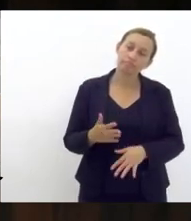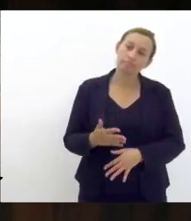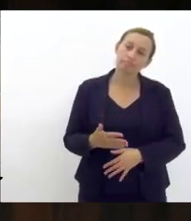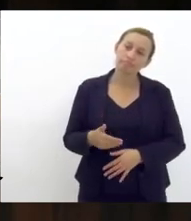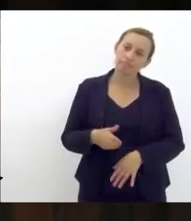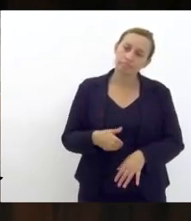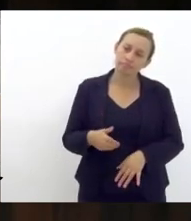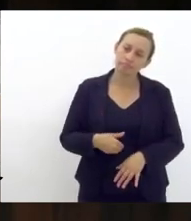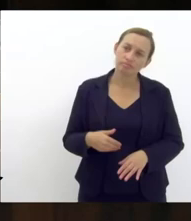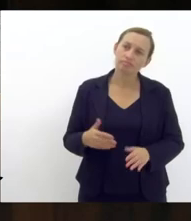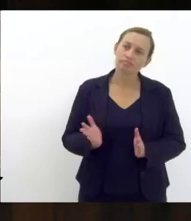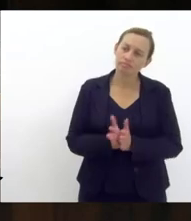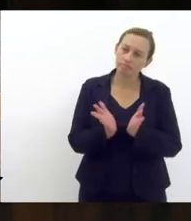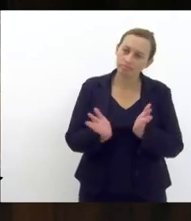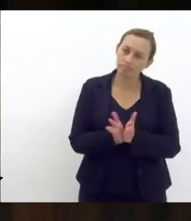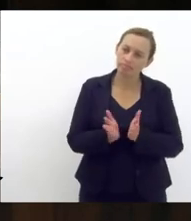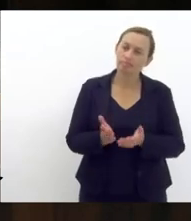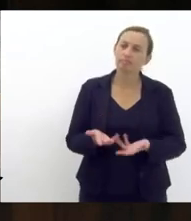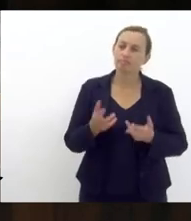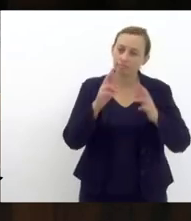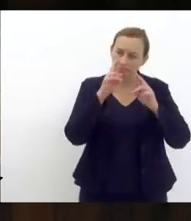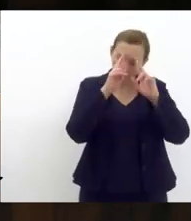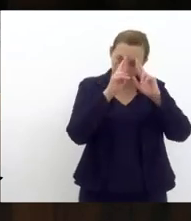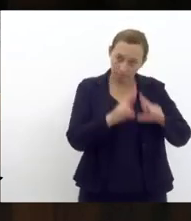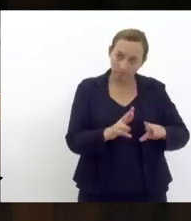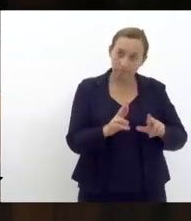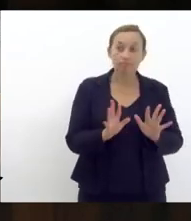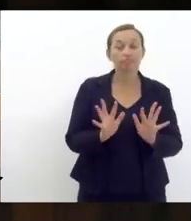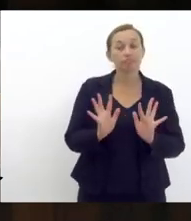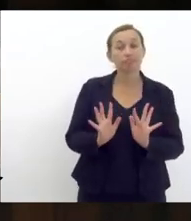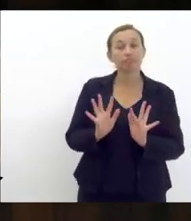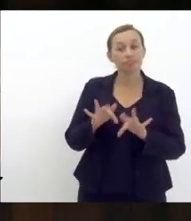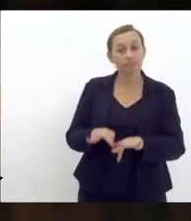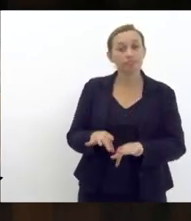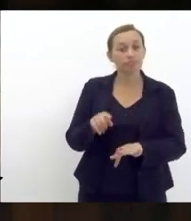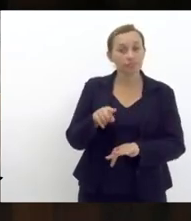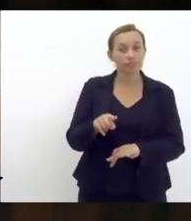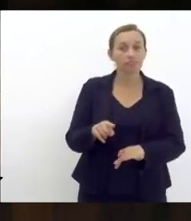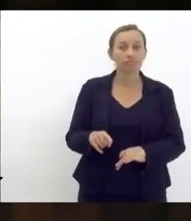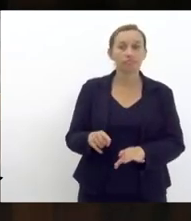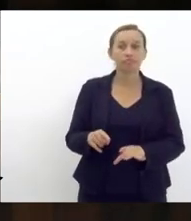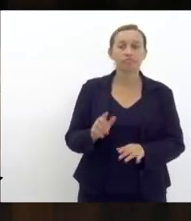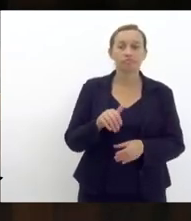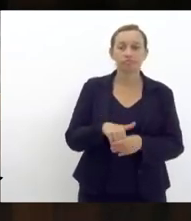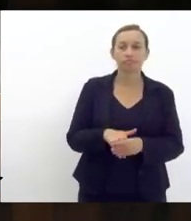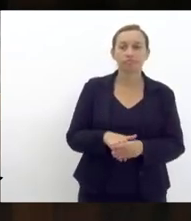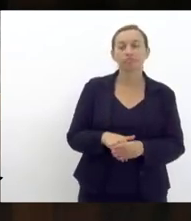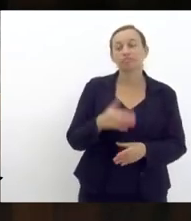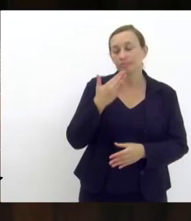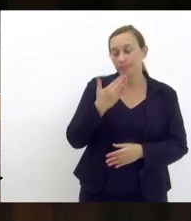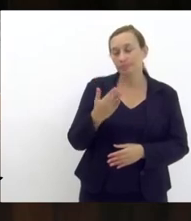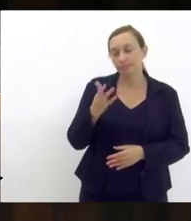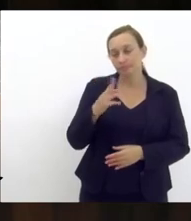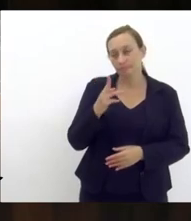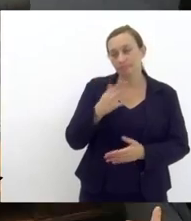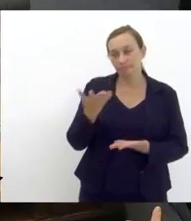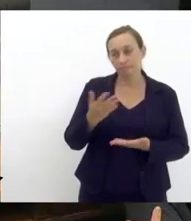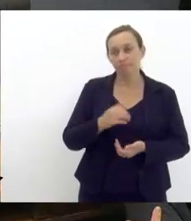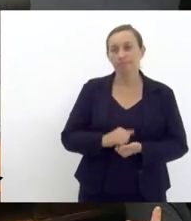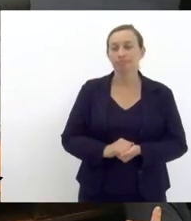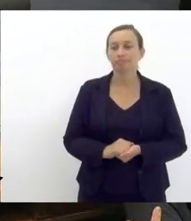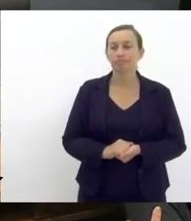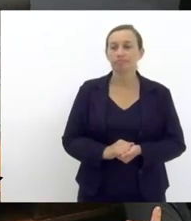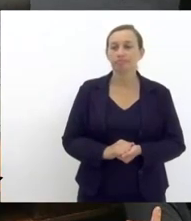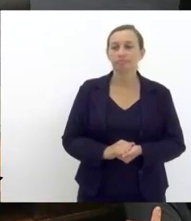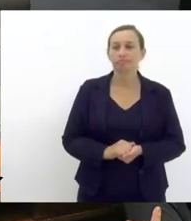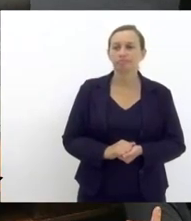e respeitando que a gente vai terminar de encaminhar aqui o projeto para votar ele só pediria essa gentileza